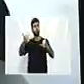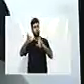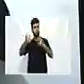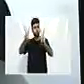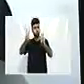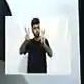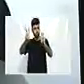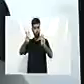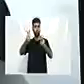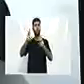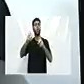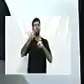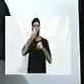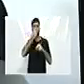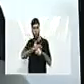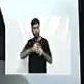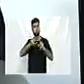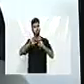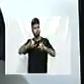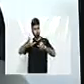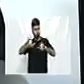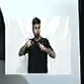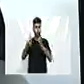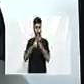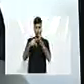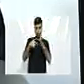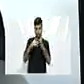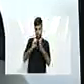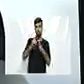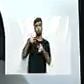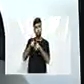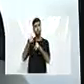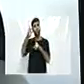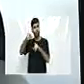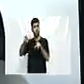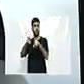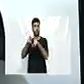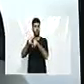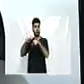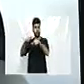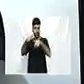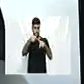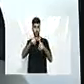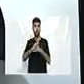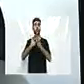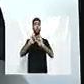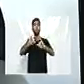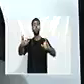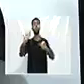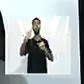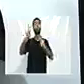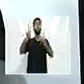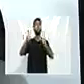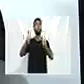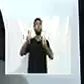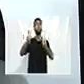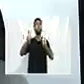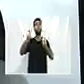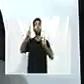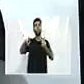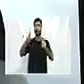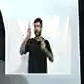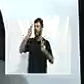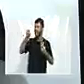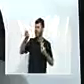campanha muito bem feita não só por mim como Tod vários órgãos da prefeitura onde nós fizemos aquela né